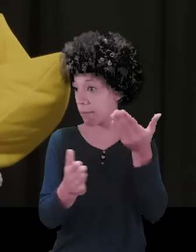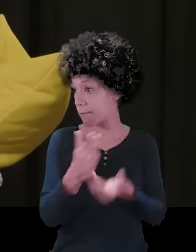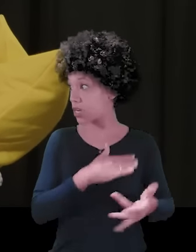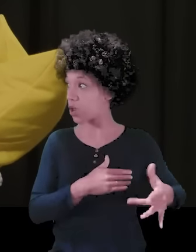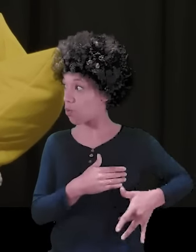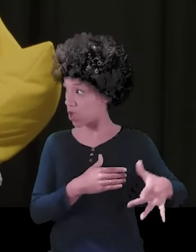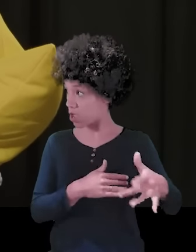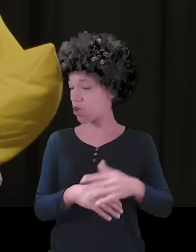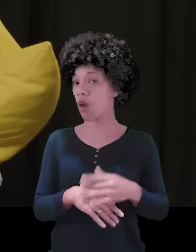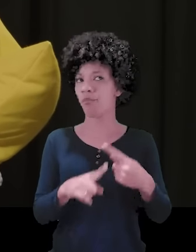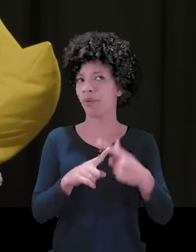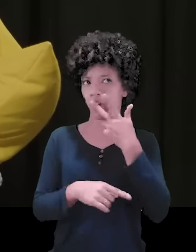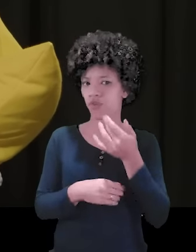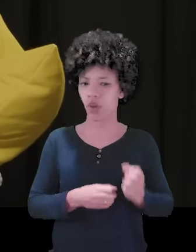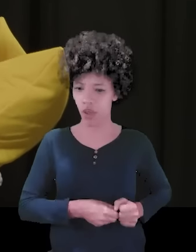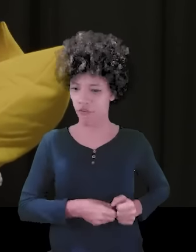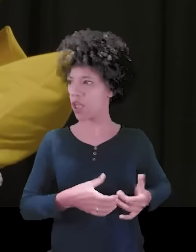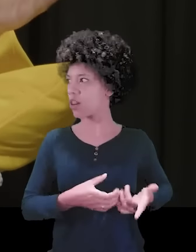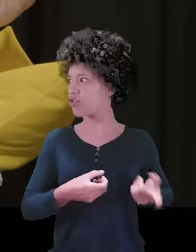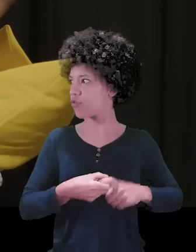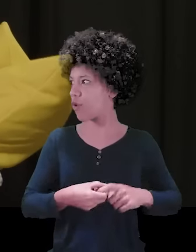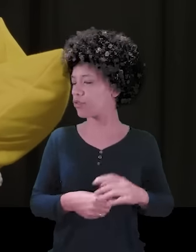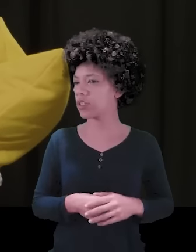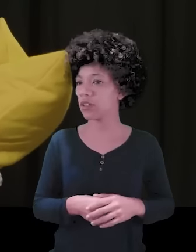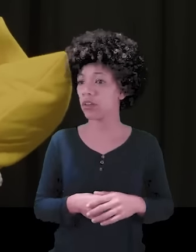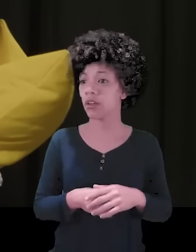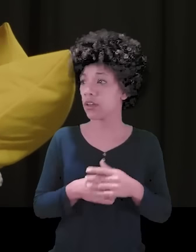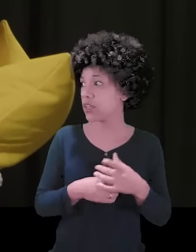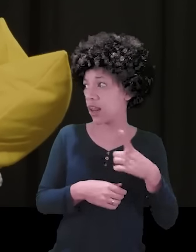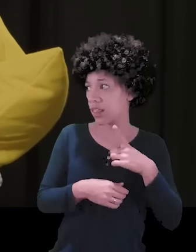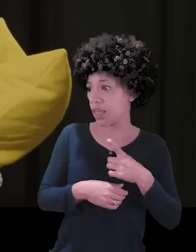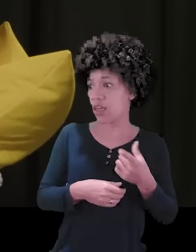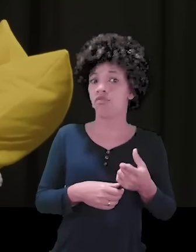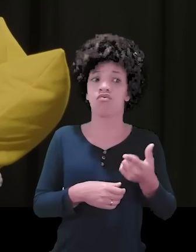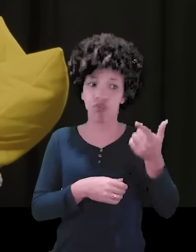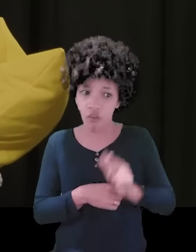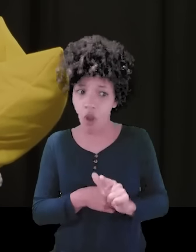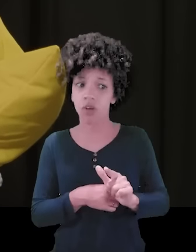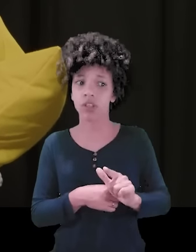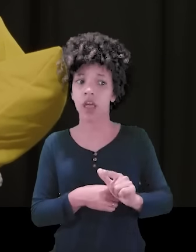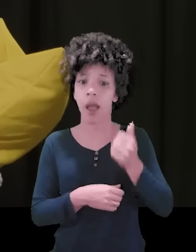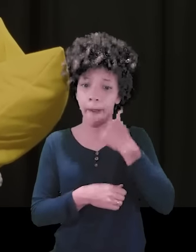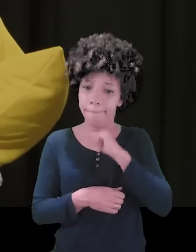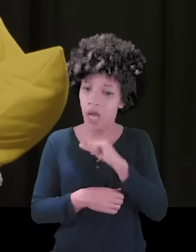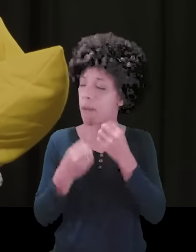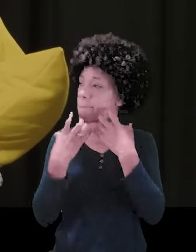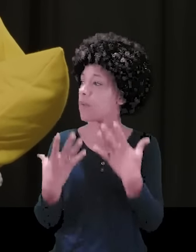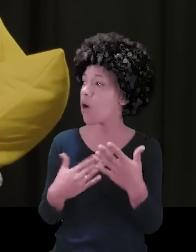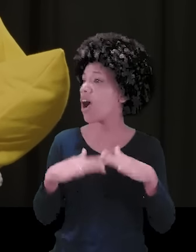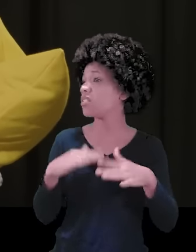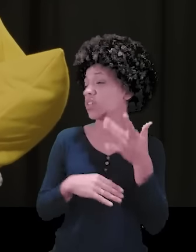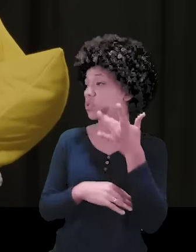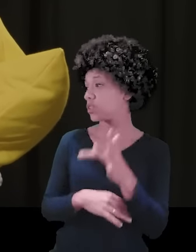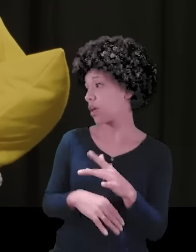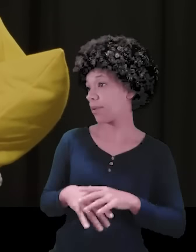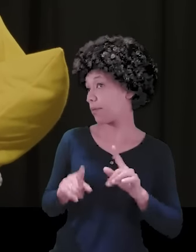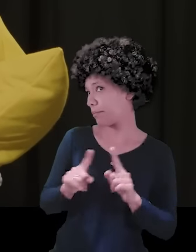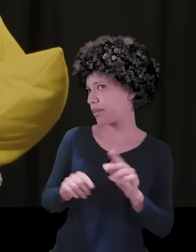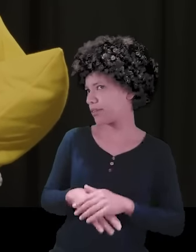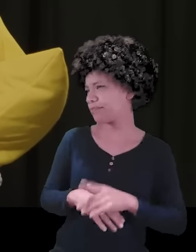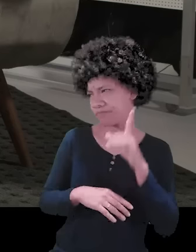perdeu um ruim porque acho que o ruim que você crescer e esse cara tá com o rim de novo a mãe dele tá de boa às vezes ele nem sabe